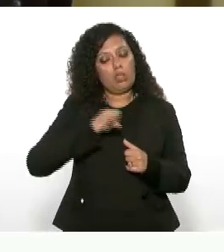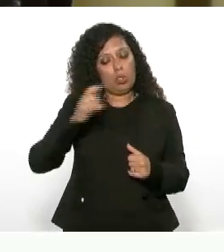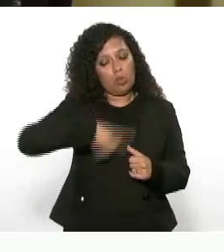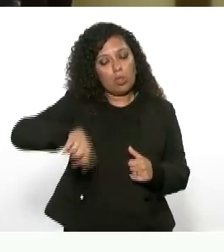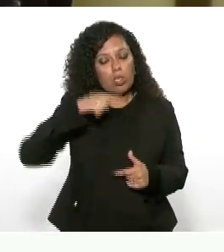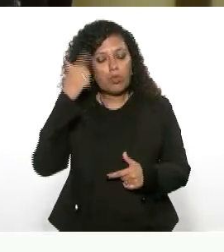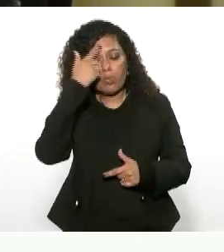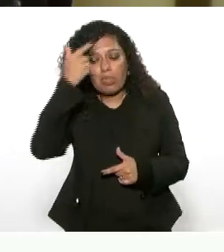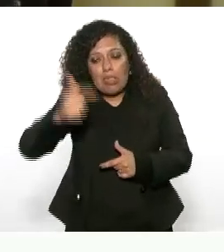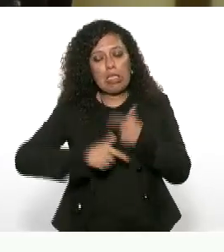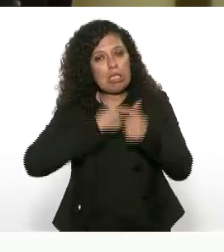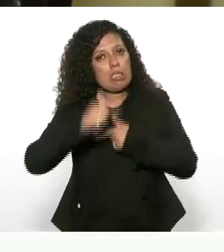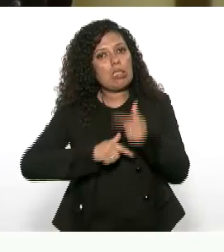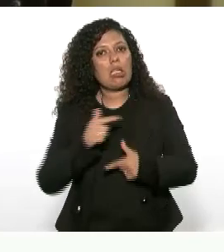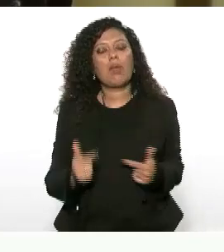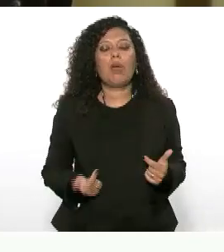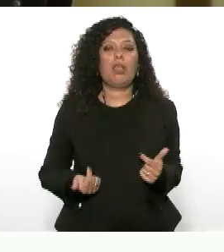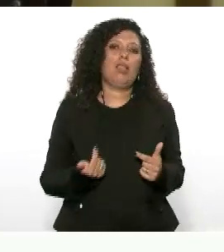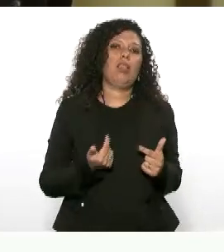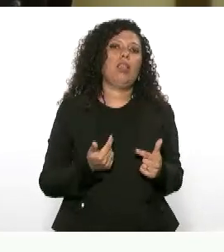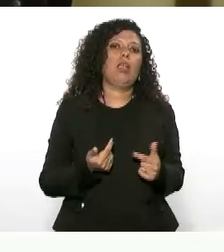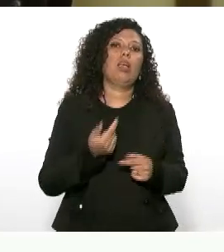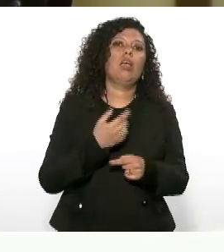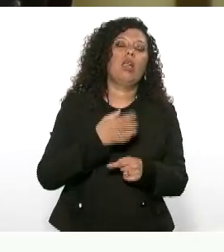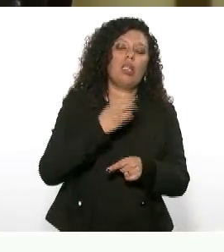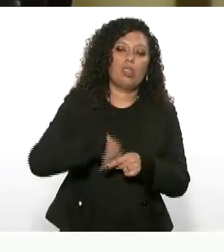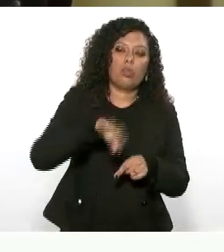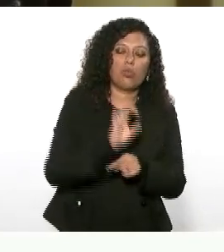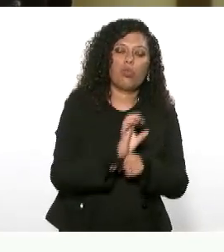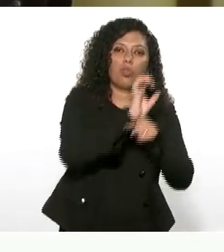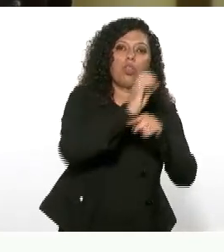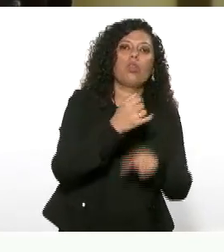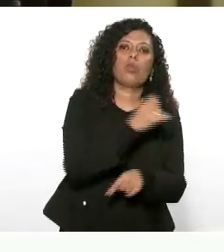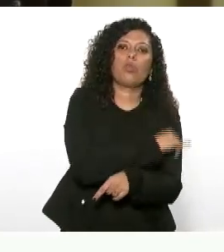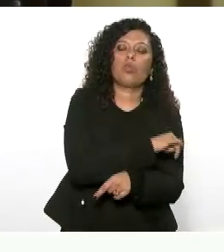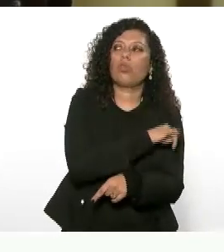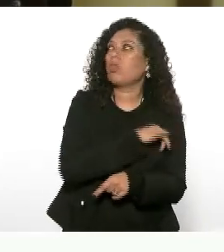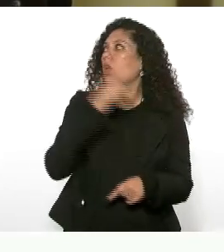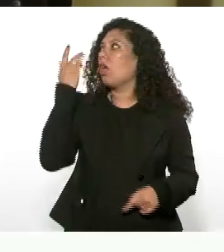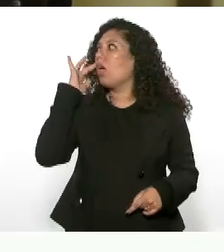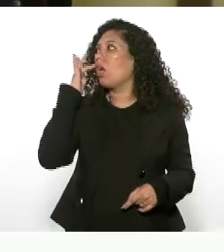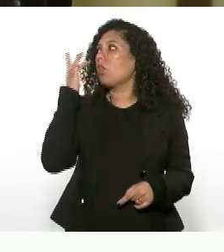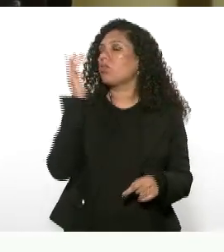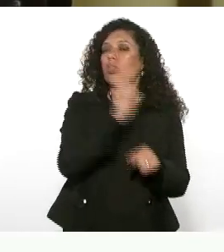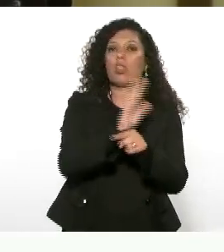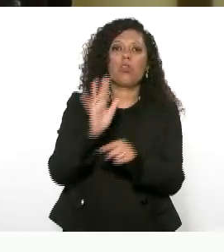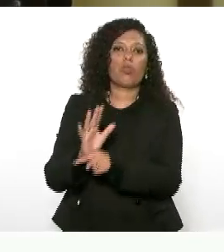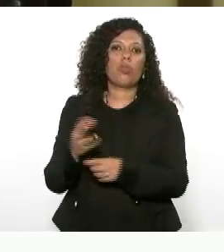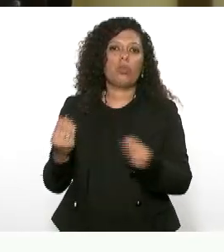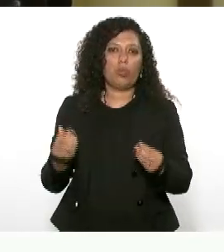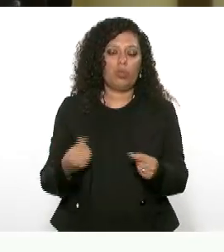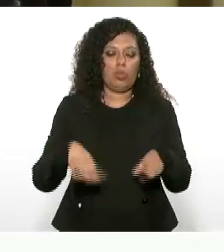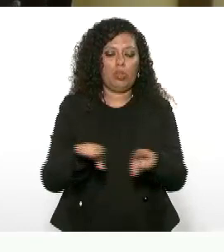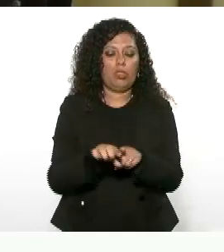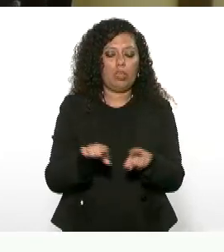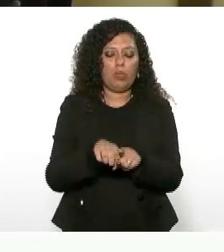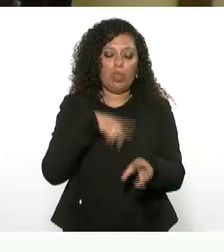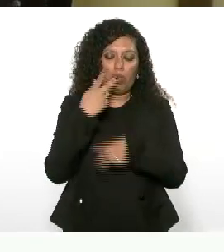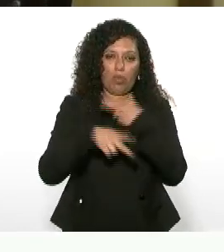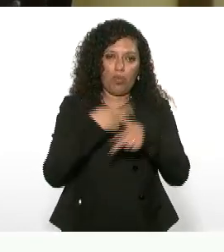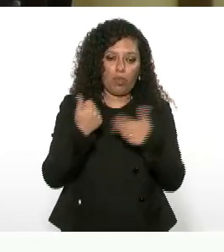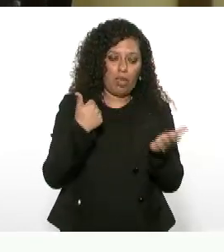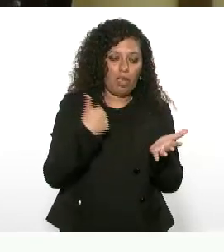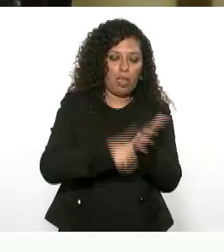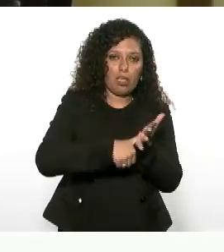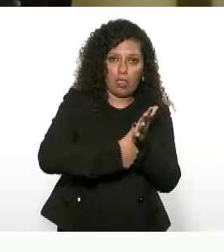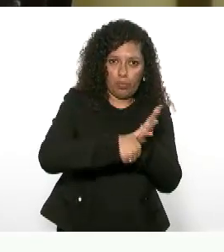precisa trabalhar no plano estadual, sem sombra de dúvidas, e acho que auxilia bastante. Em relação ao documento de identificação